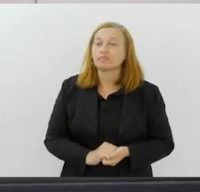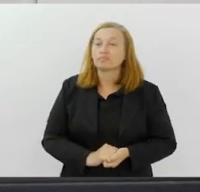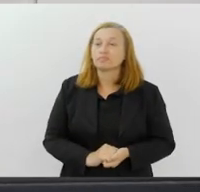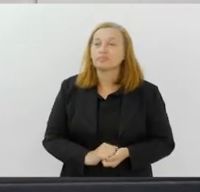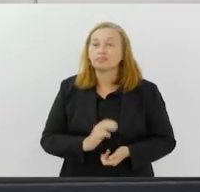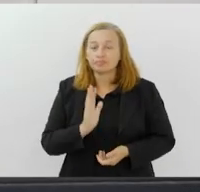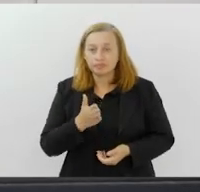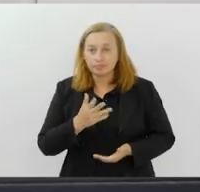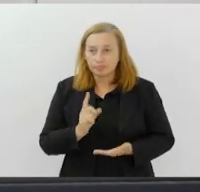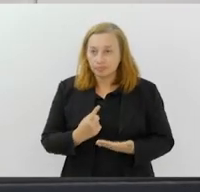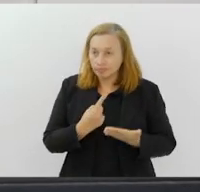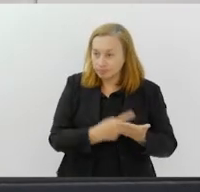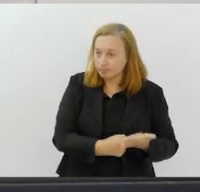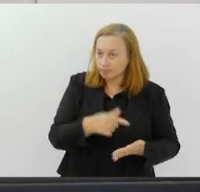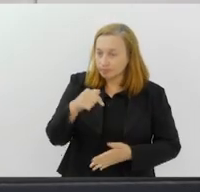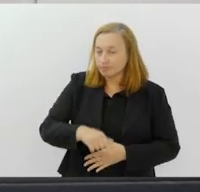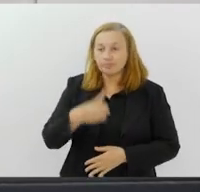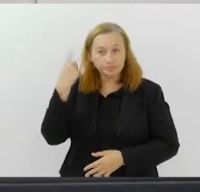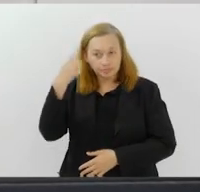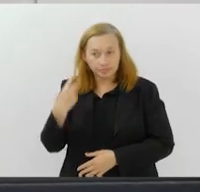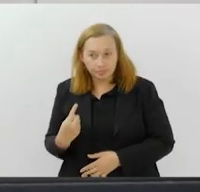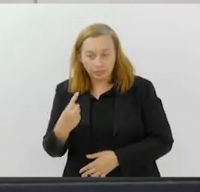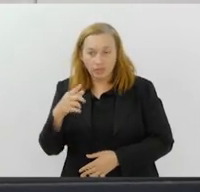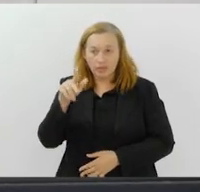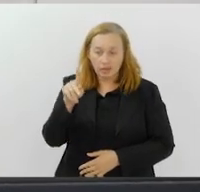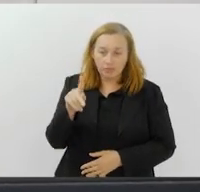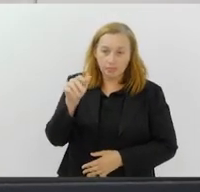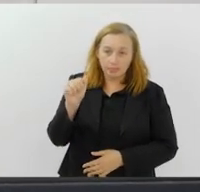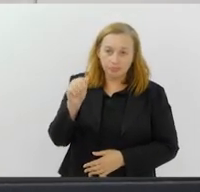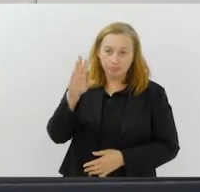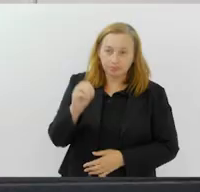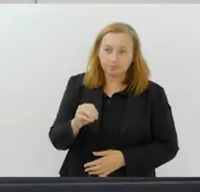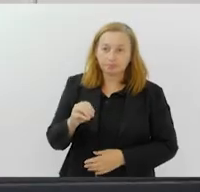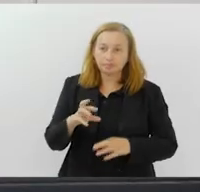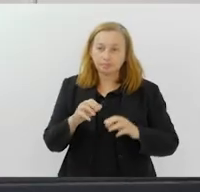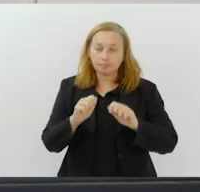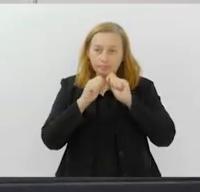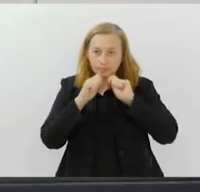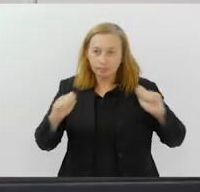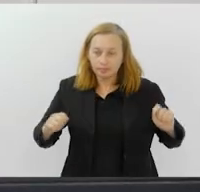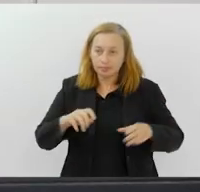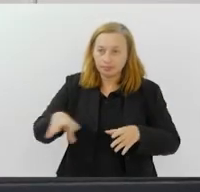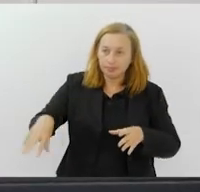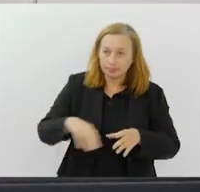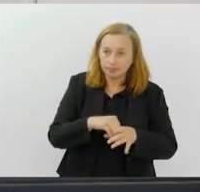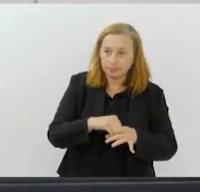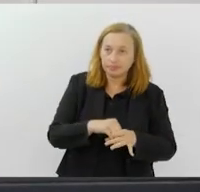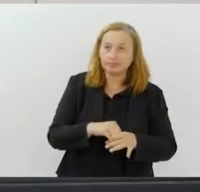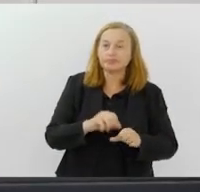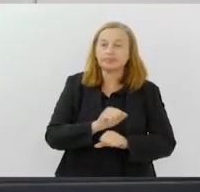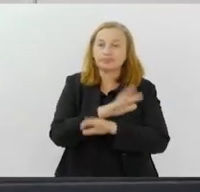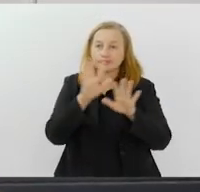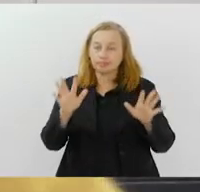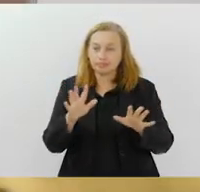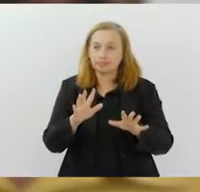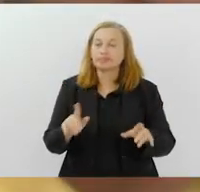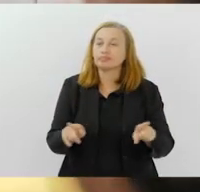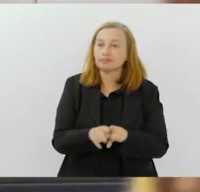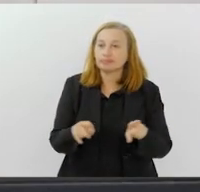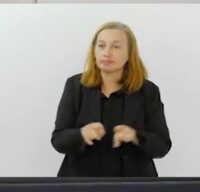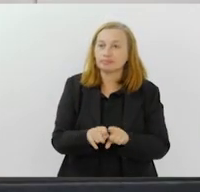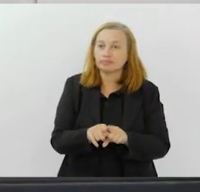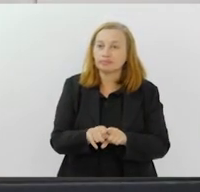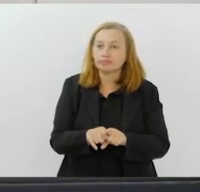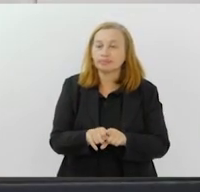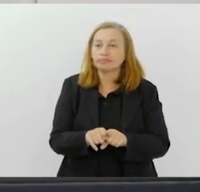já nos comprometemos aqui com a Dani com Pablo com a nossa assessoria de incorporar e claro depois disso feito vamos também